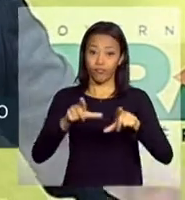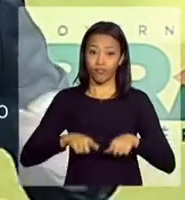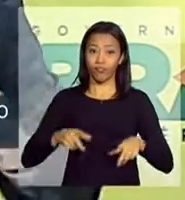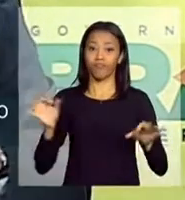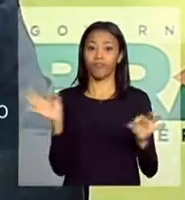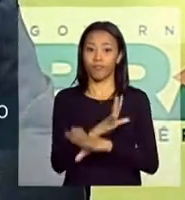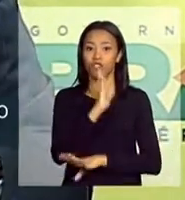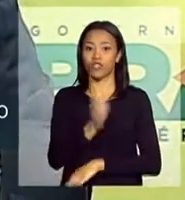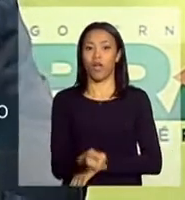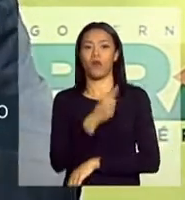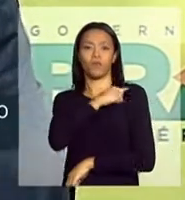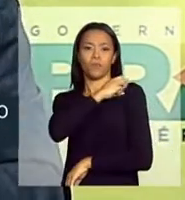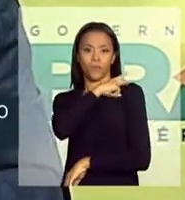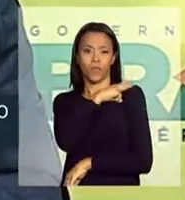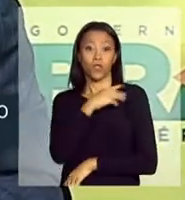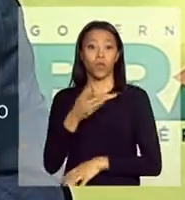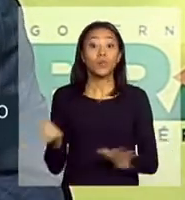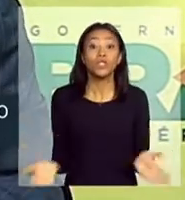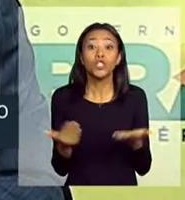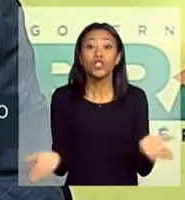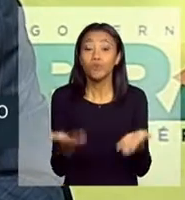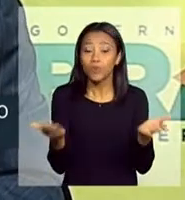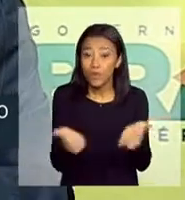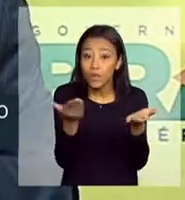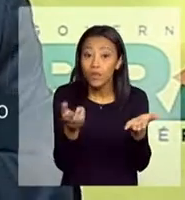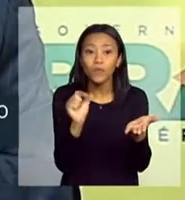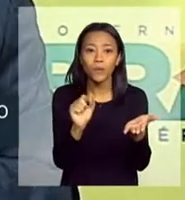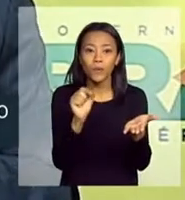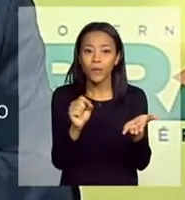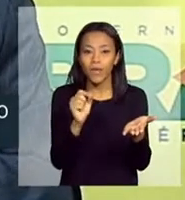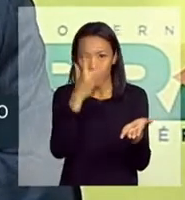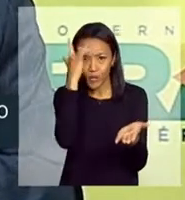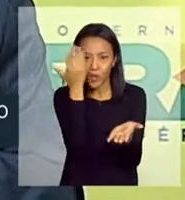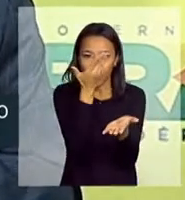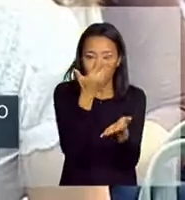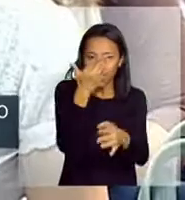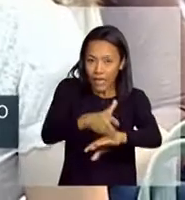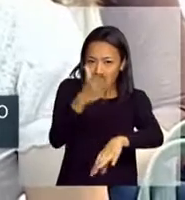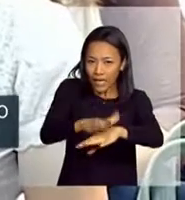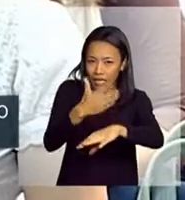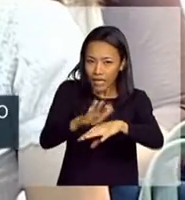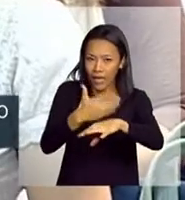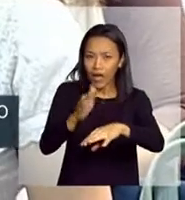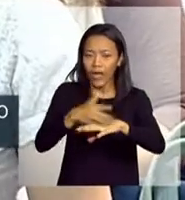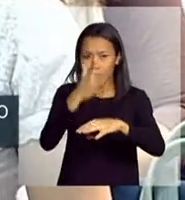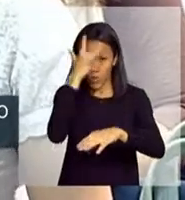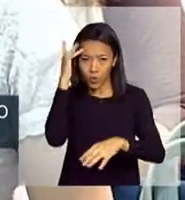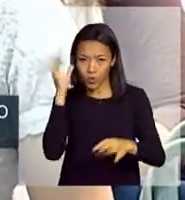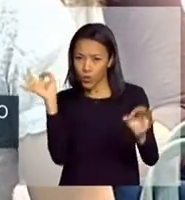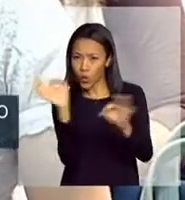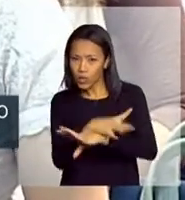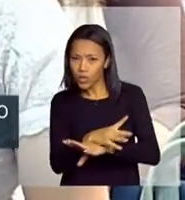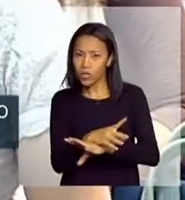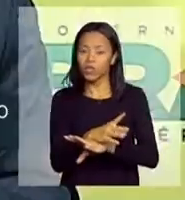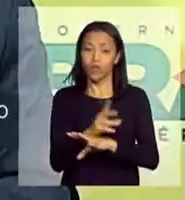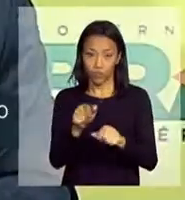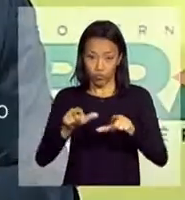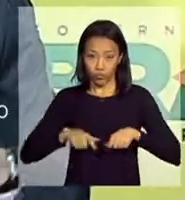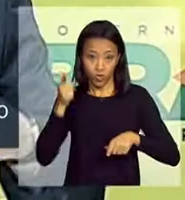eu estou estimulando a matrícula para fazer treine e os concluintes estão monitoram um se ele se inscreveu neném